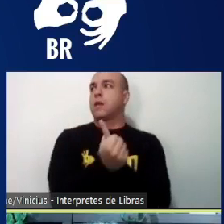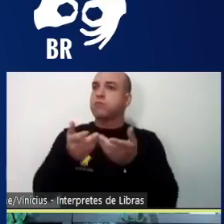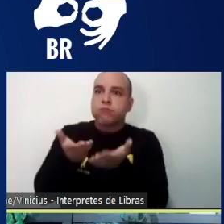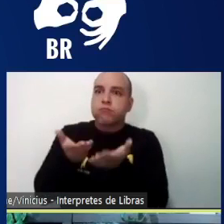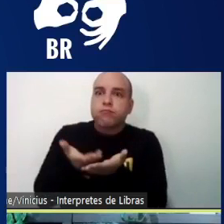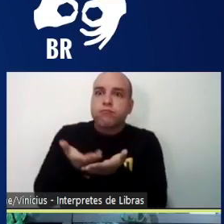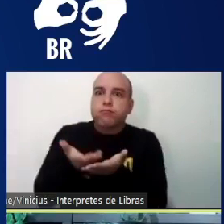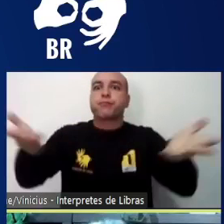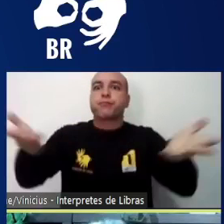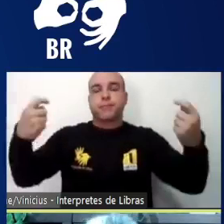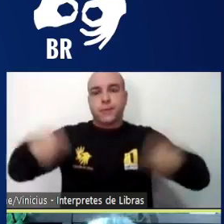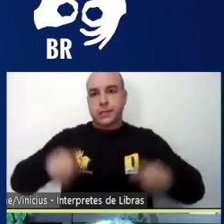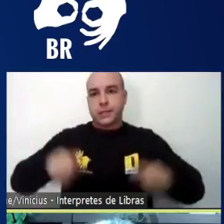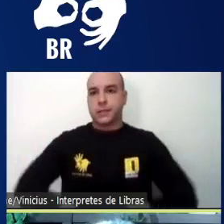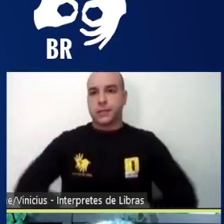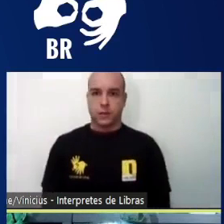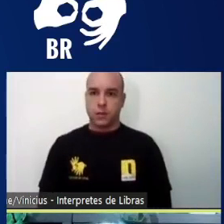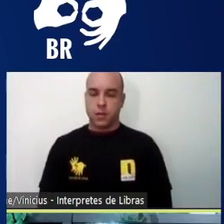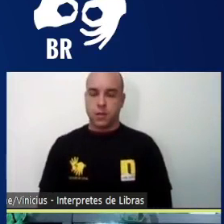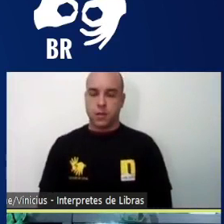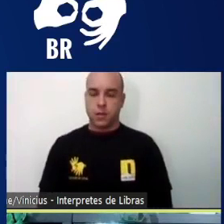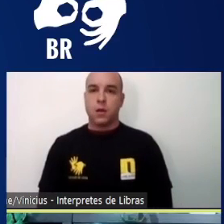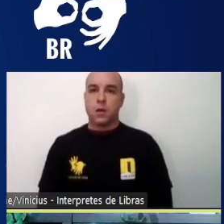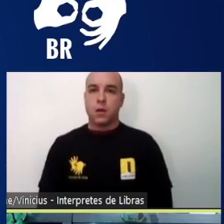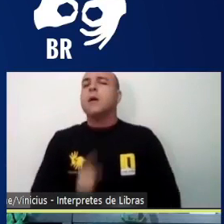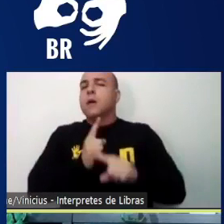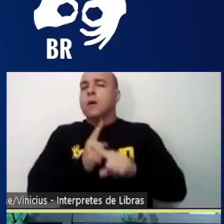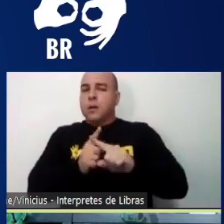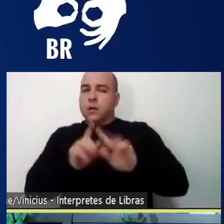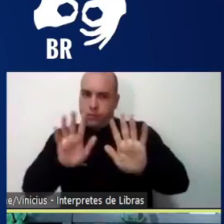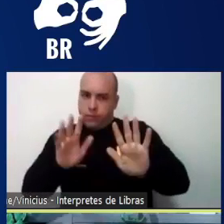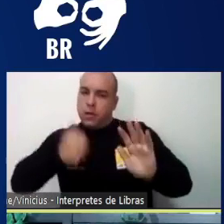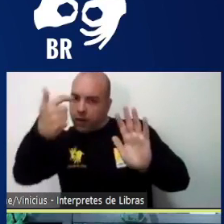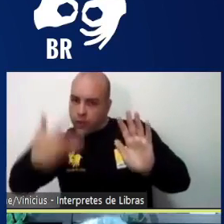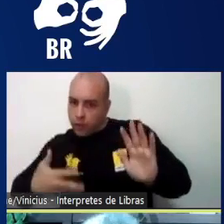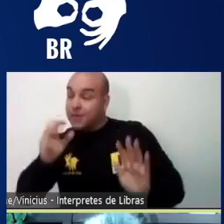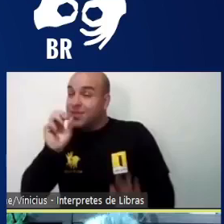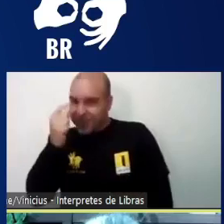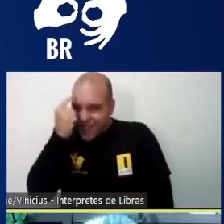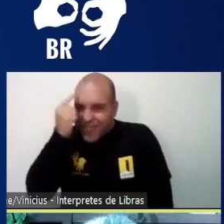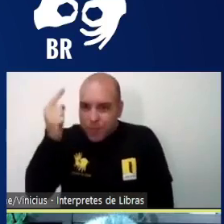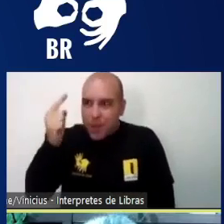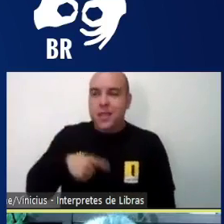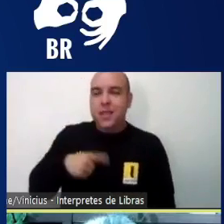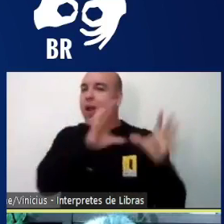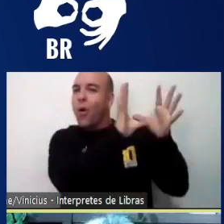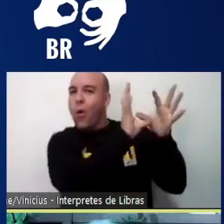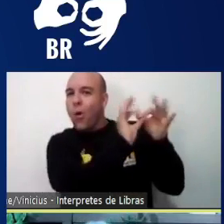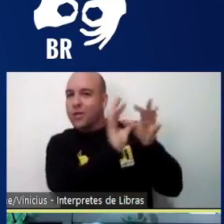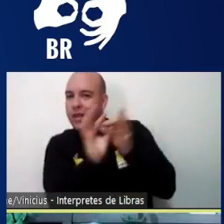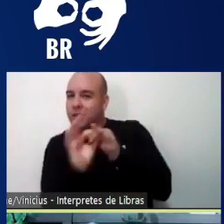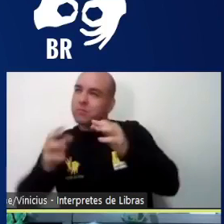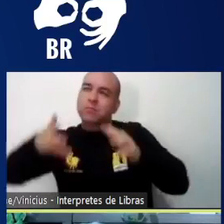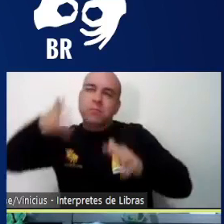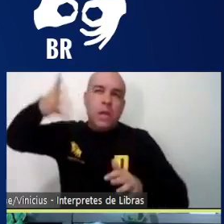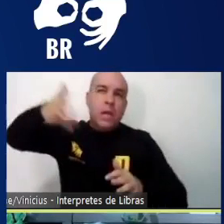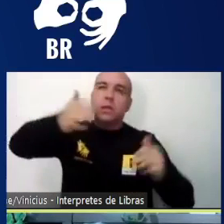E aí, pensem, meus caros, partindo do princípio da deficiência em todo esse contexto que a gente vem falando até agora,